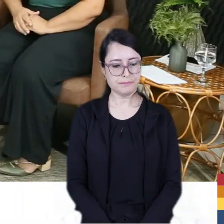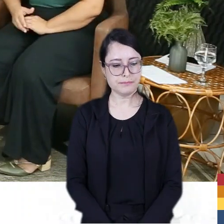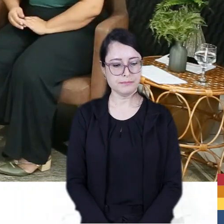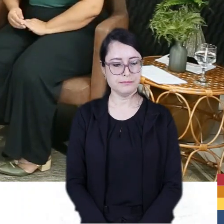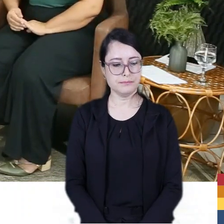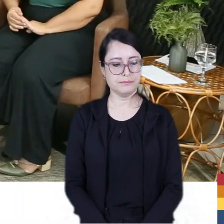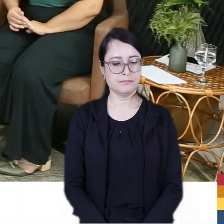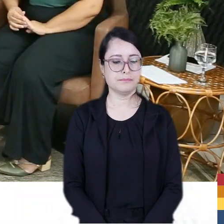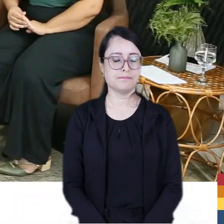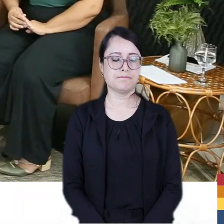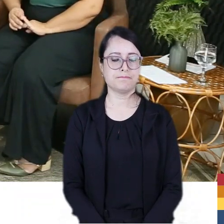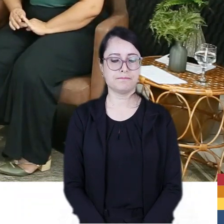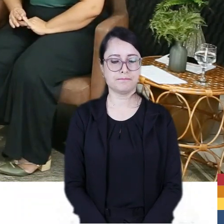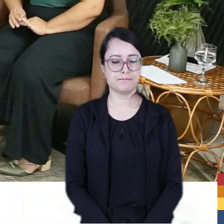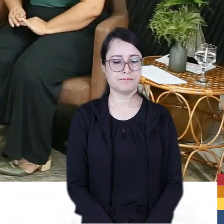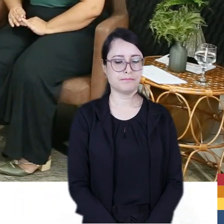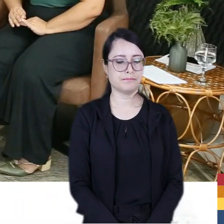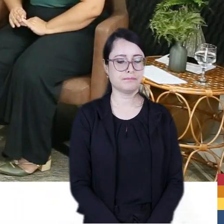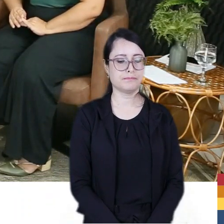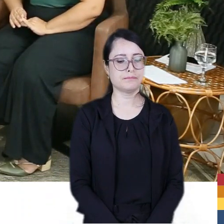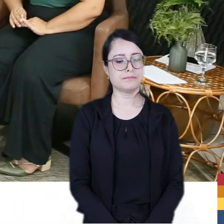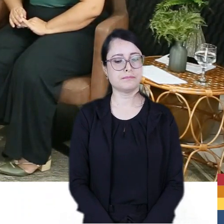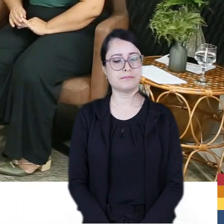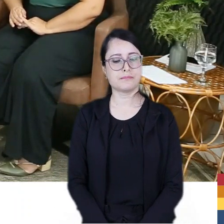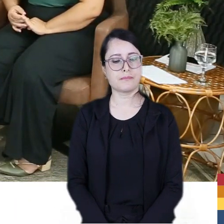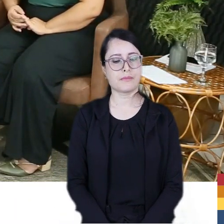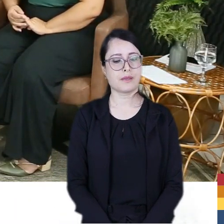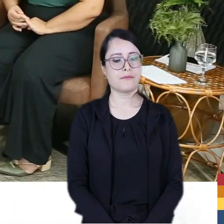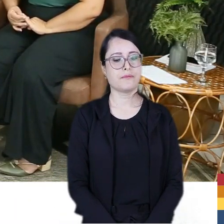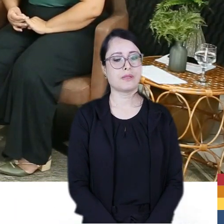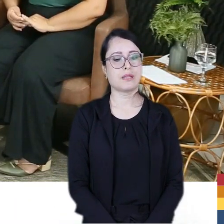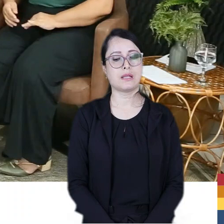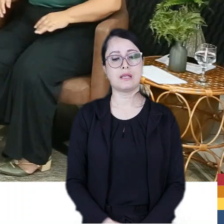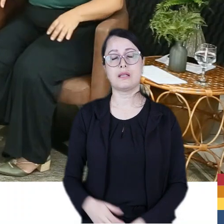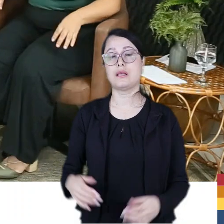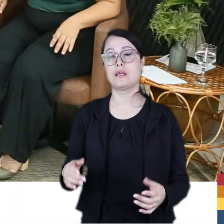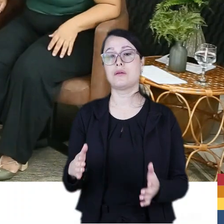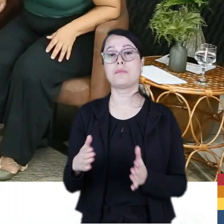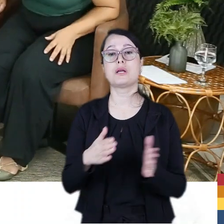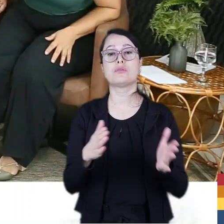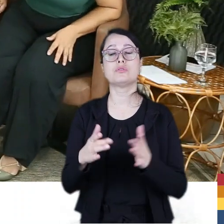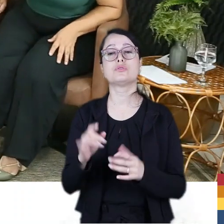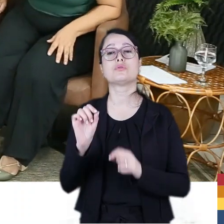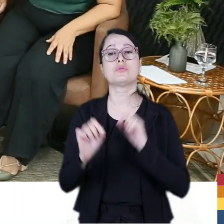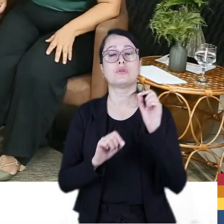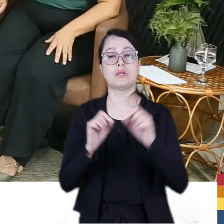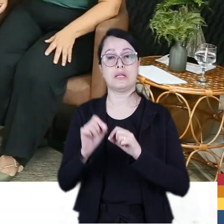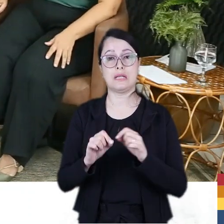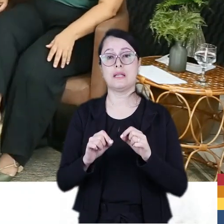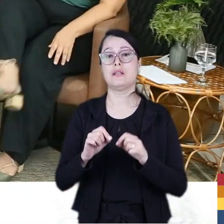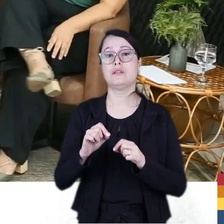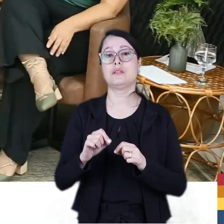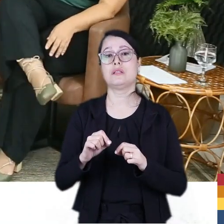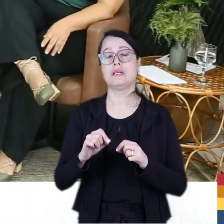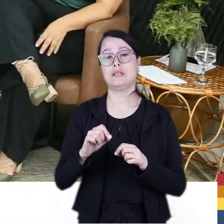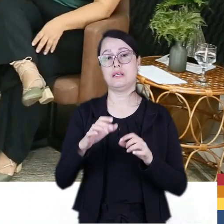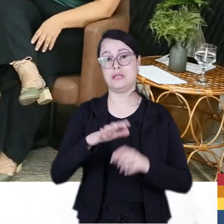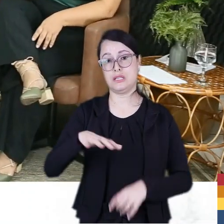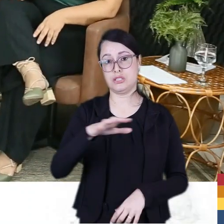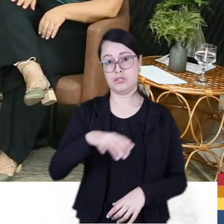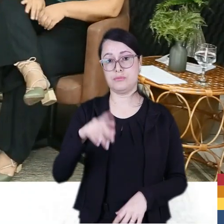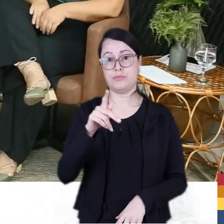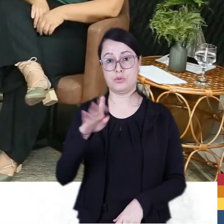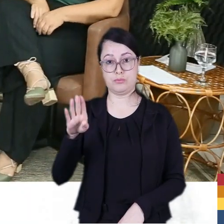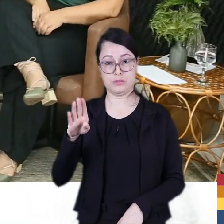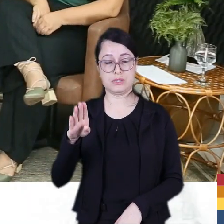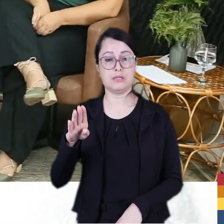cursos e temos também possibilidade de ofertar então percursos formativos na educação profissional e